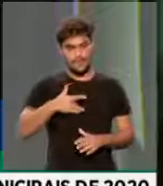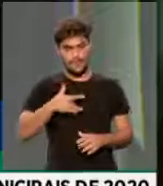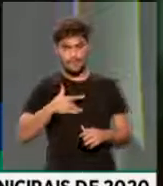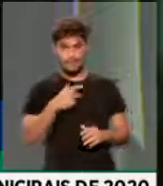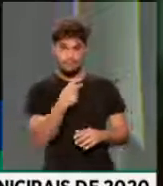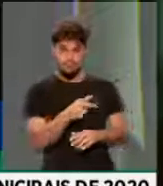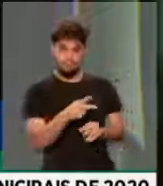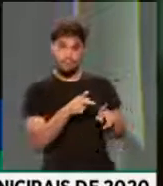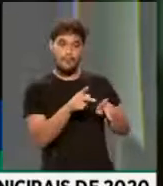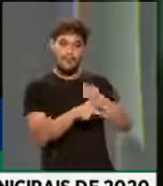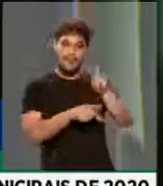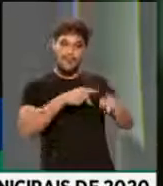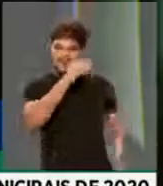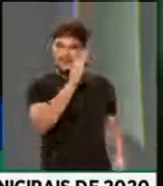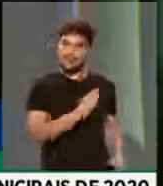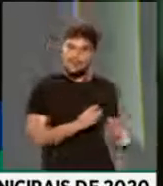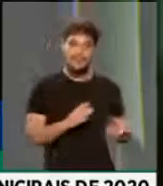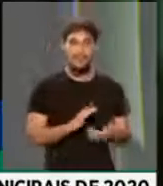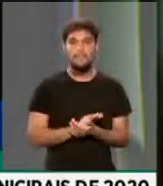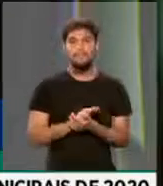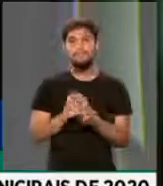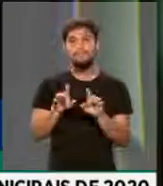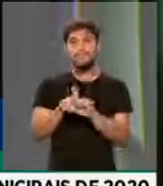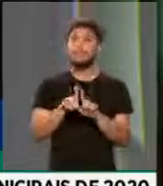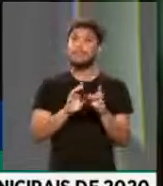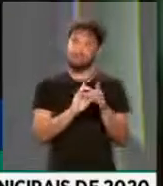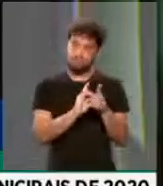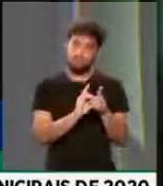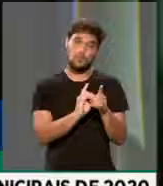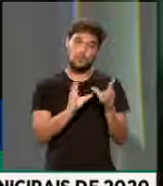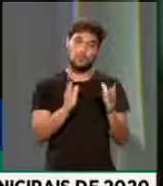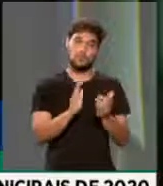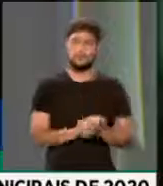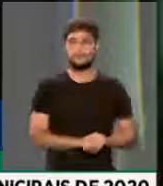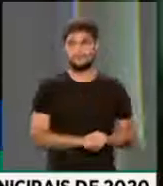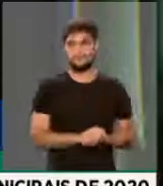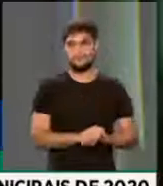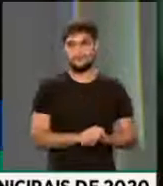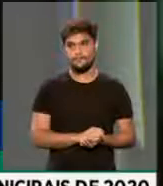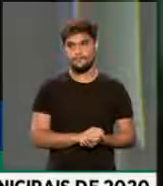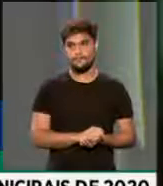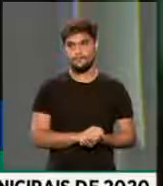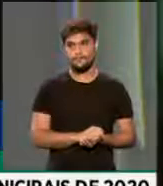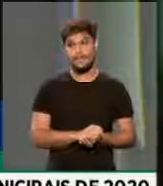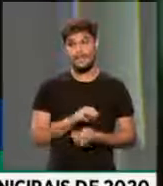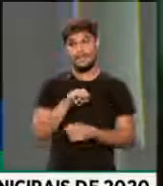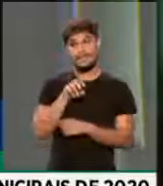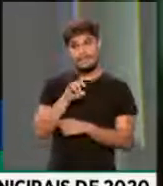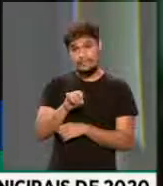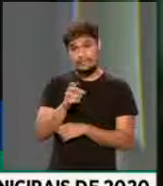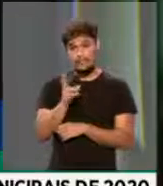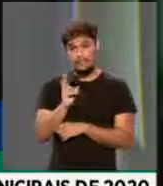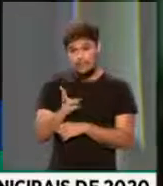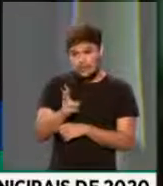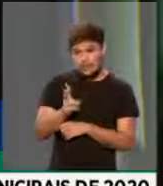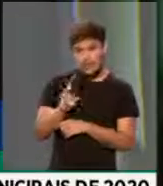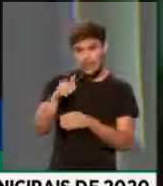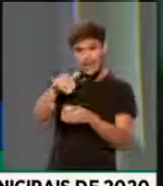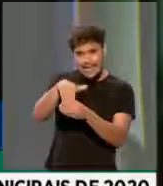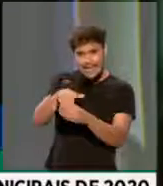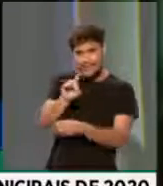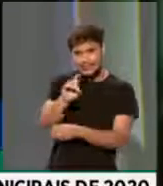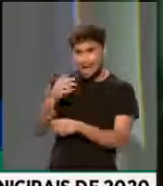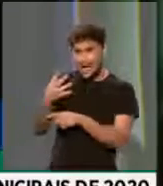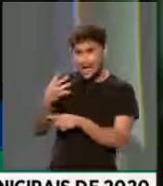brasileiros, quanto com a democracia brasileira. Se mantivéssemos as eleições no dia 4 de outubro,